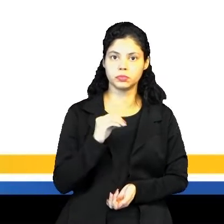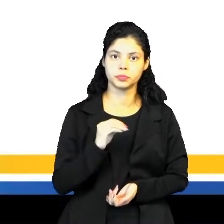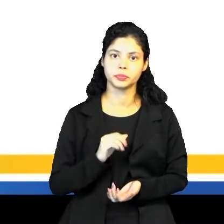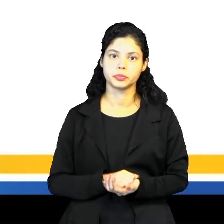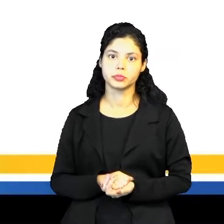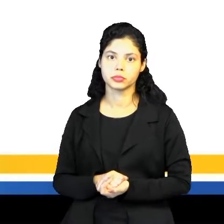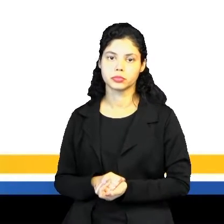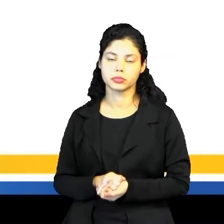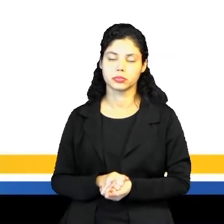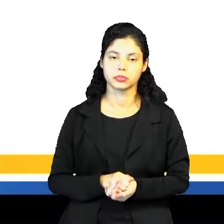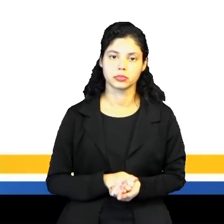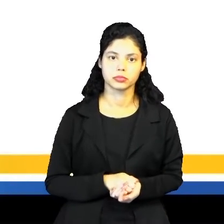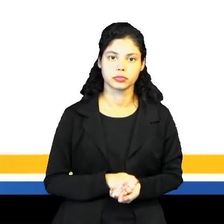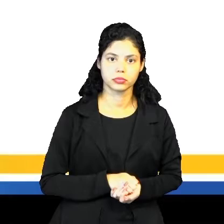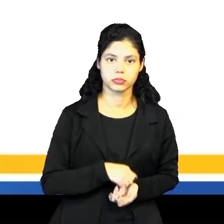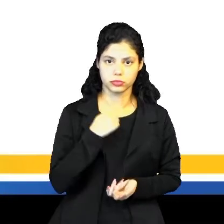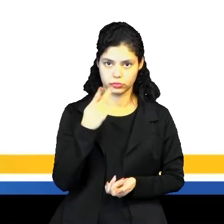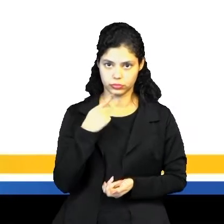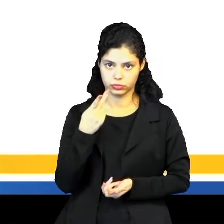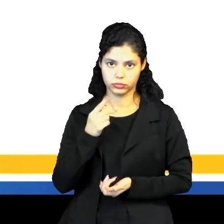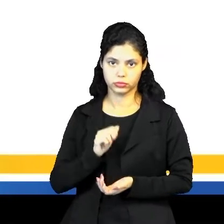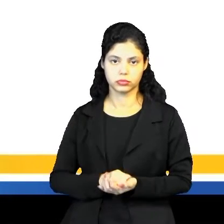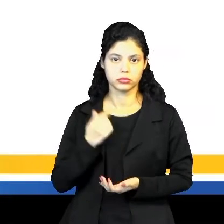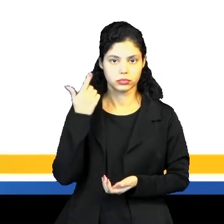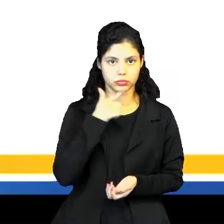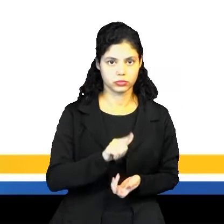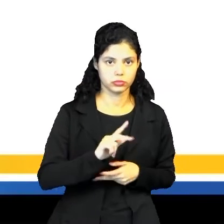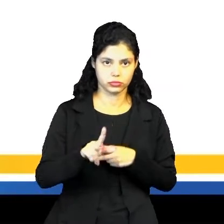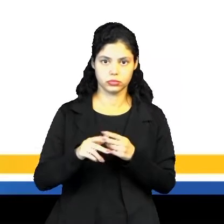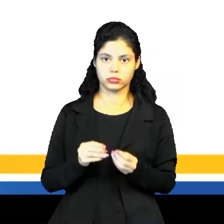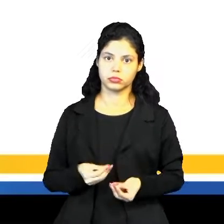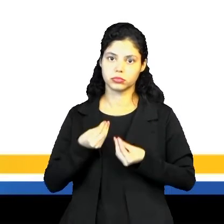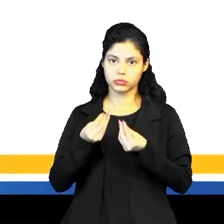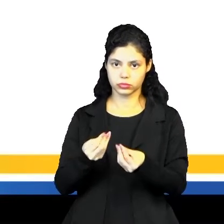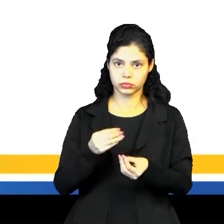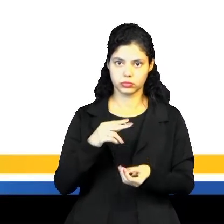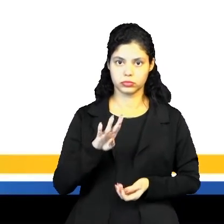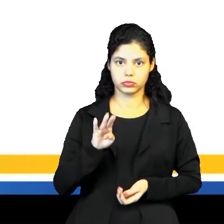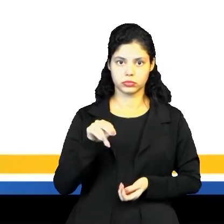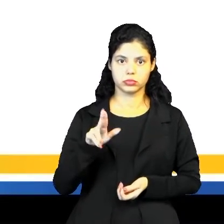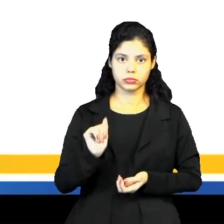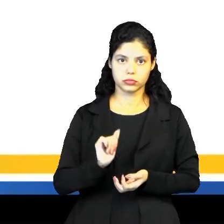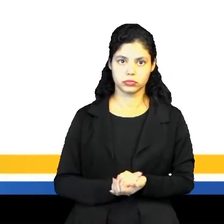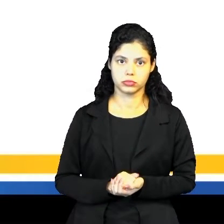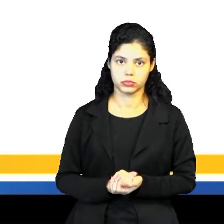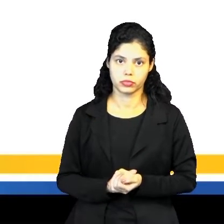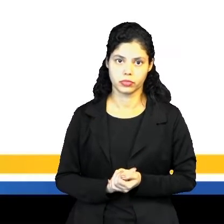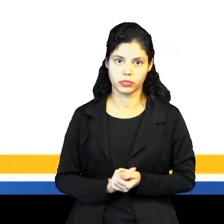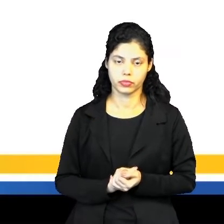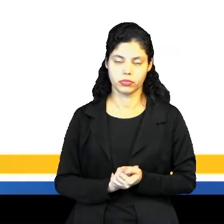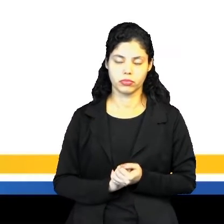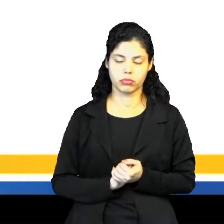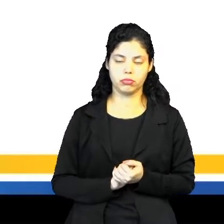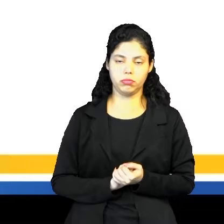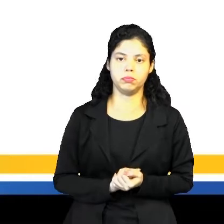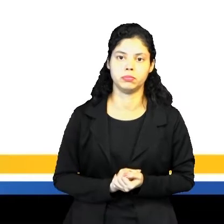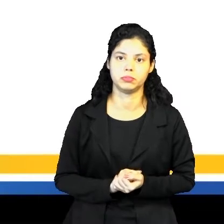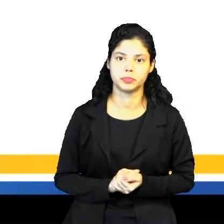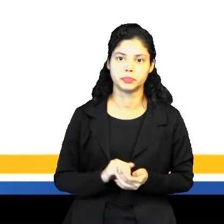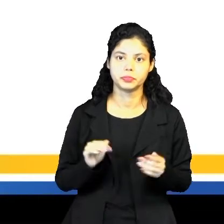canção desesperada, que é justamente esse que falamos que ele ganhou o prêmio Nobel. El hondero entusiasmo,